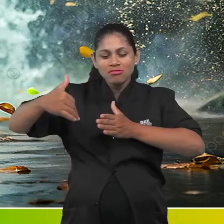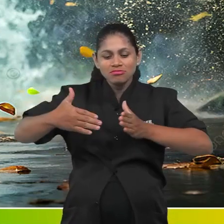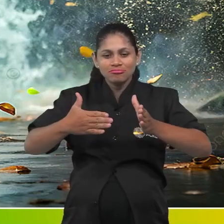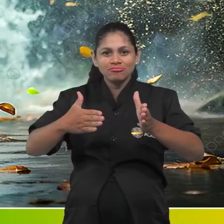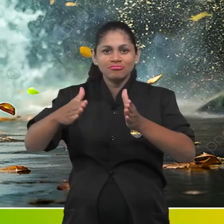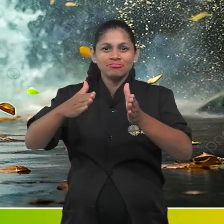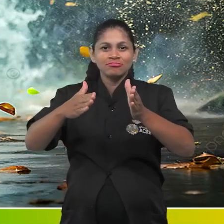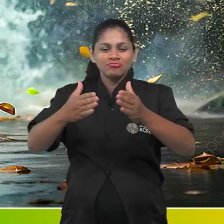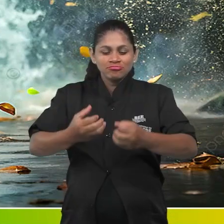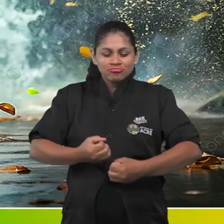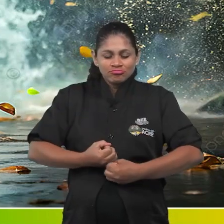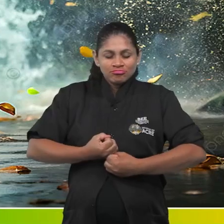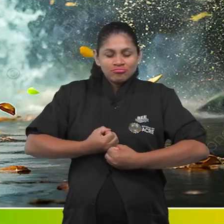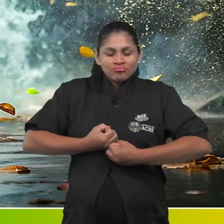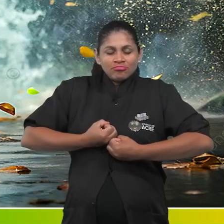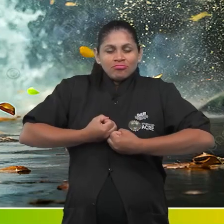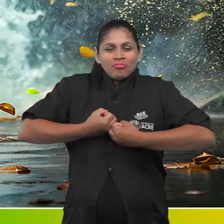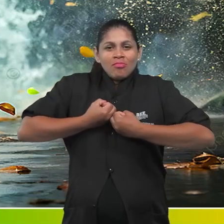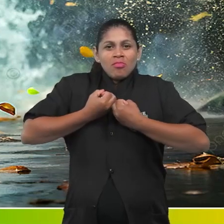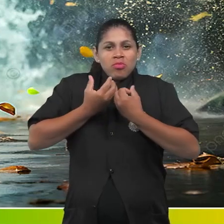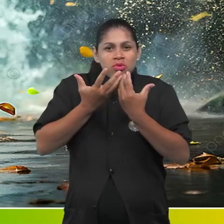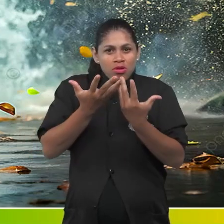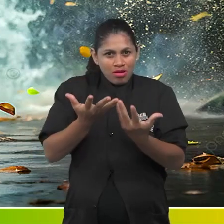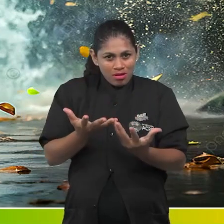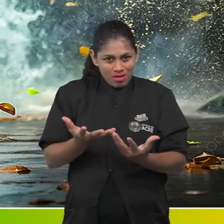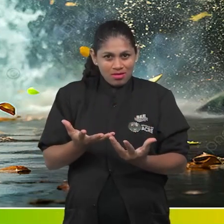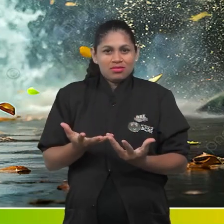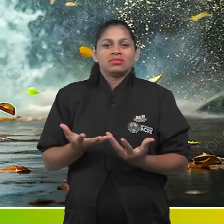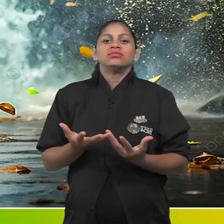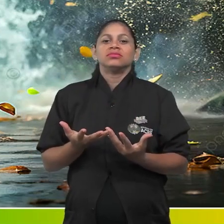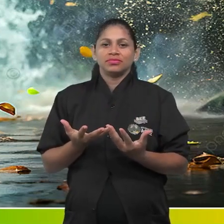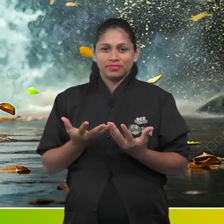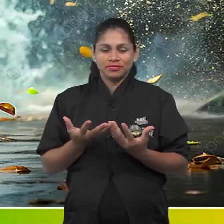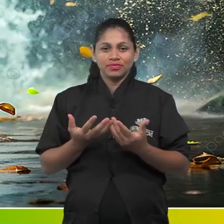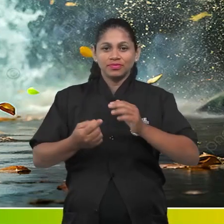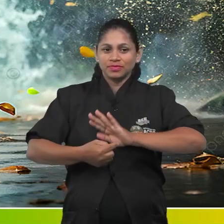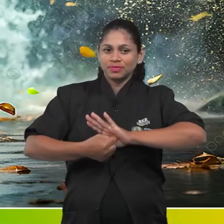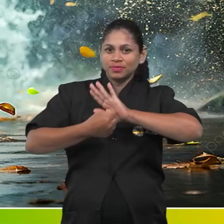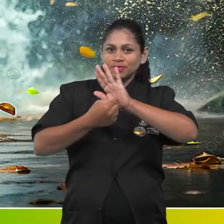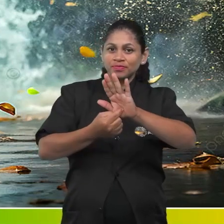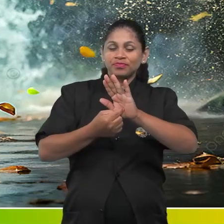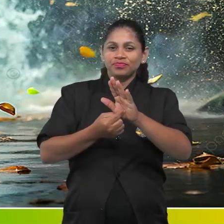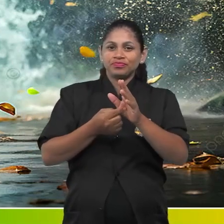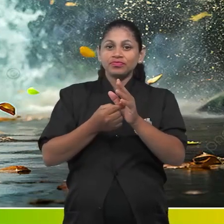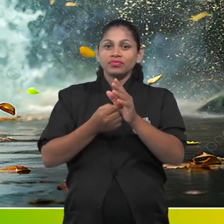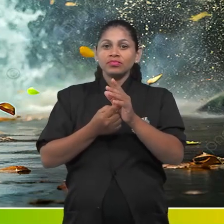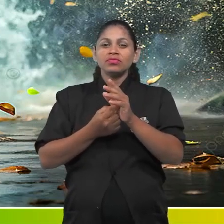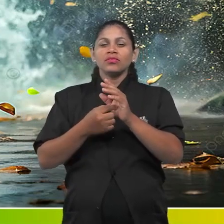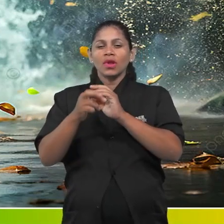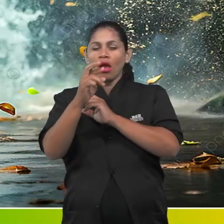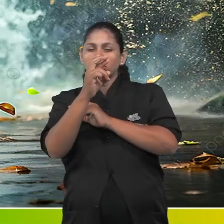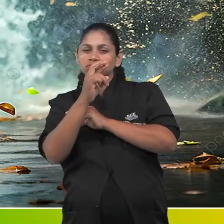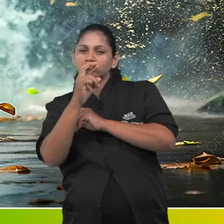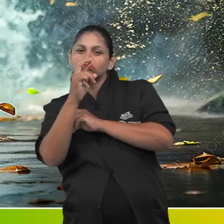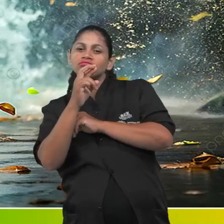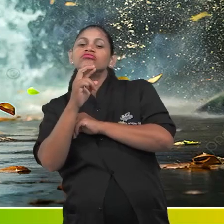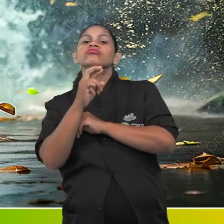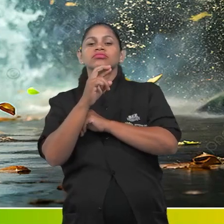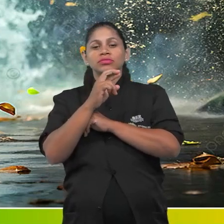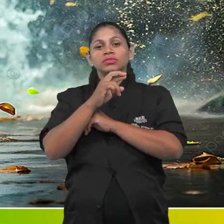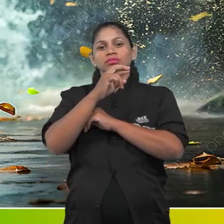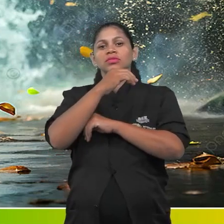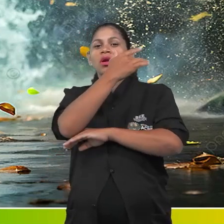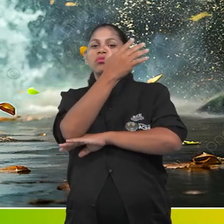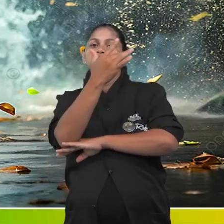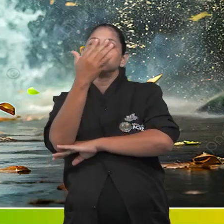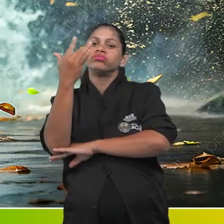se inspirar espiritualmente. E aqui a gente traz essa observação também do quanto o meio ambiente